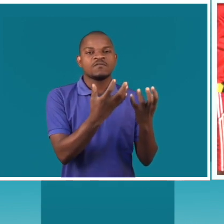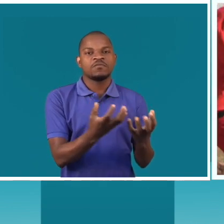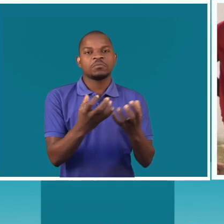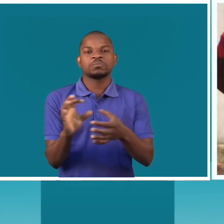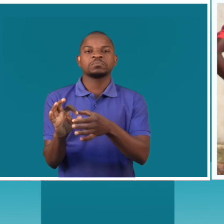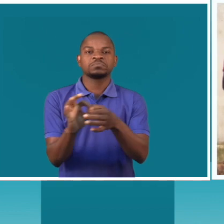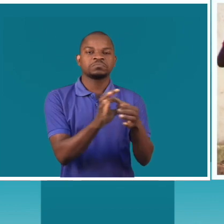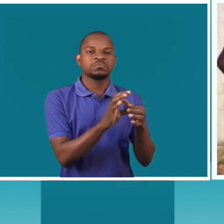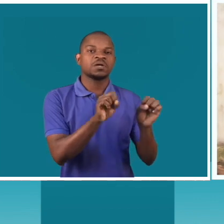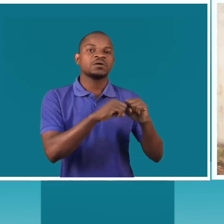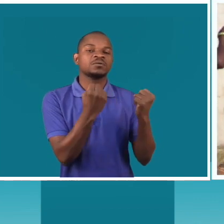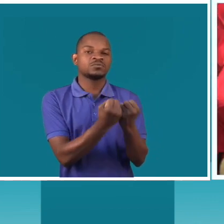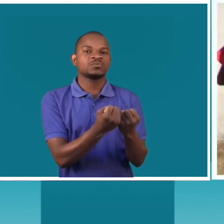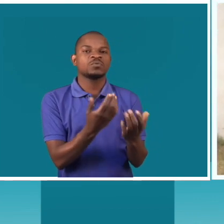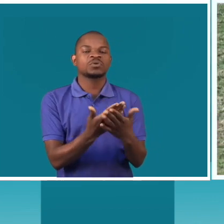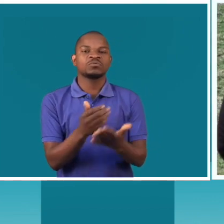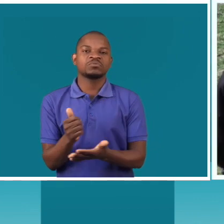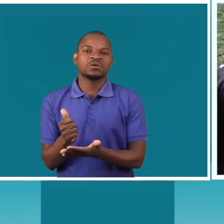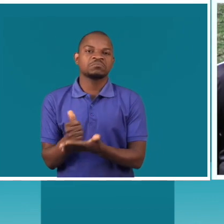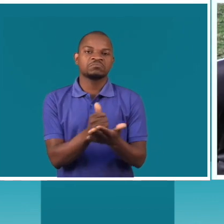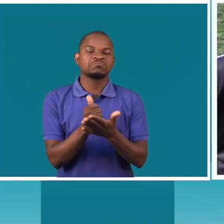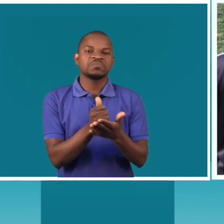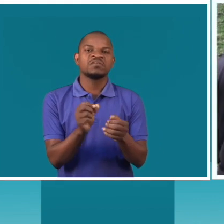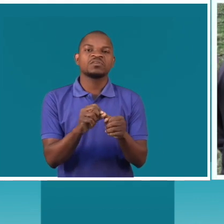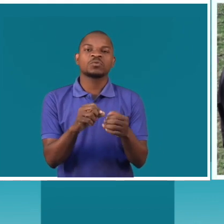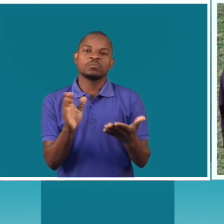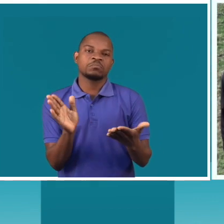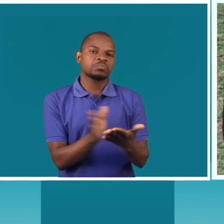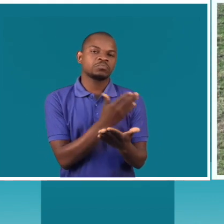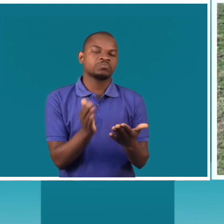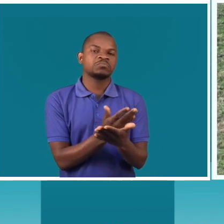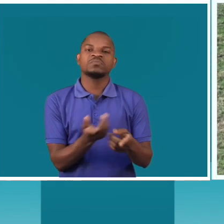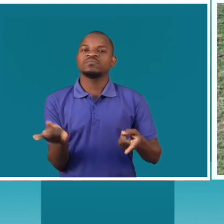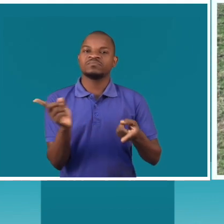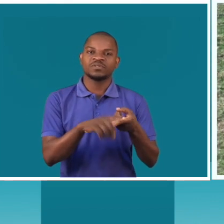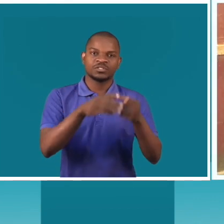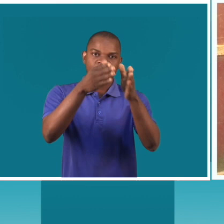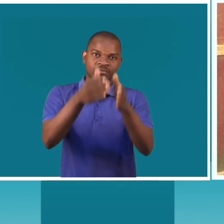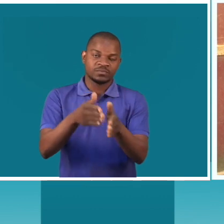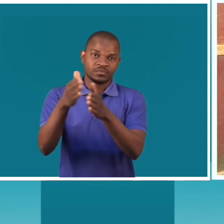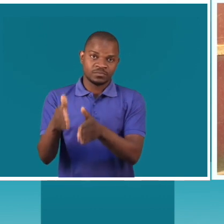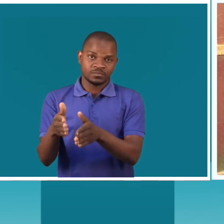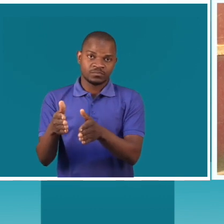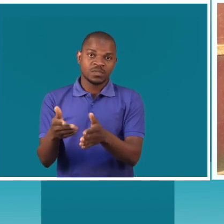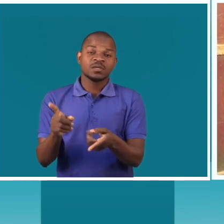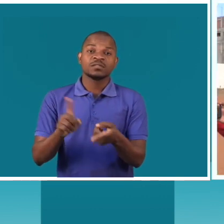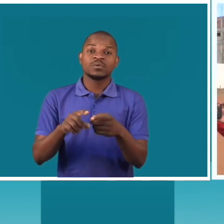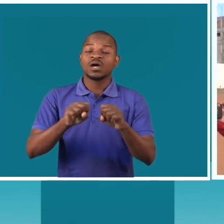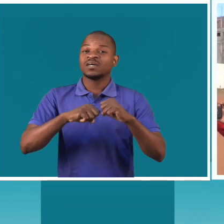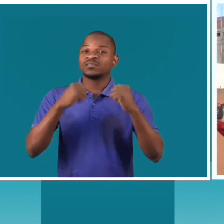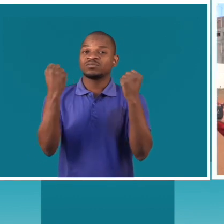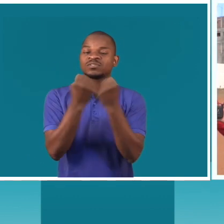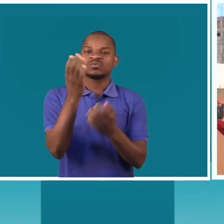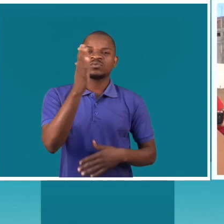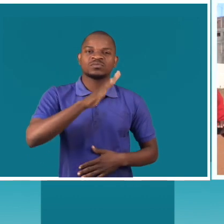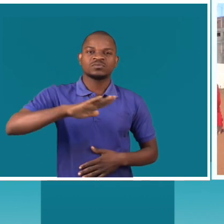falta de união na classe influencia no crescente número de chicotadas psicológicas no Moçambola. O